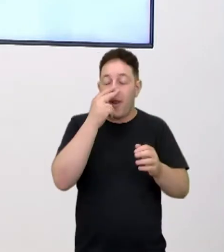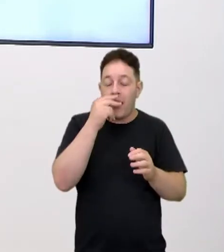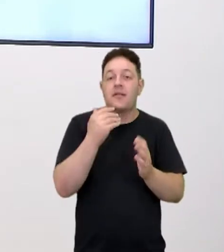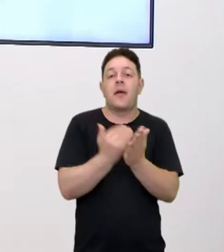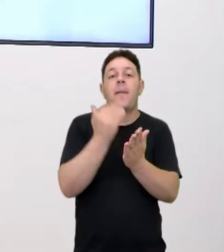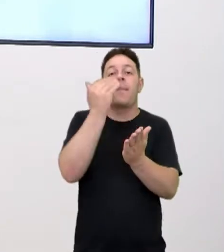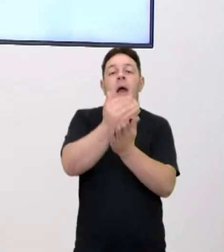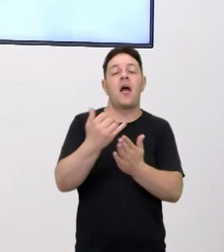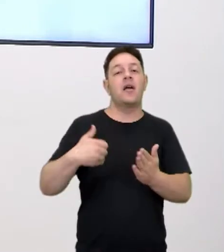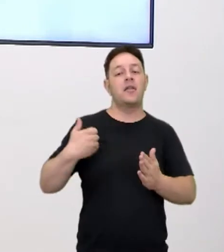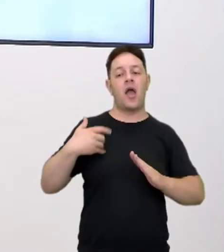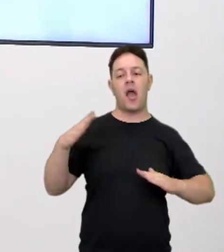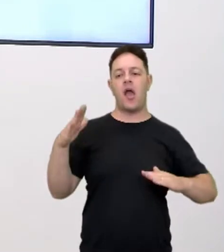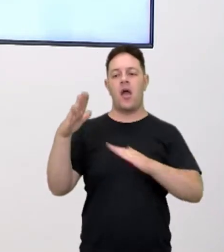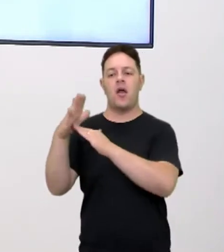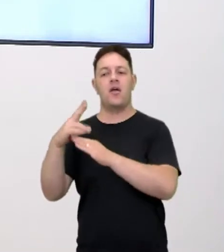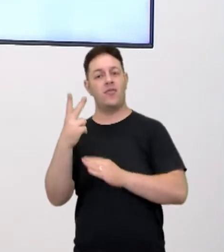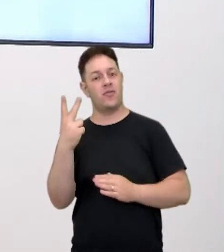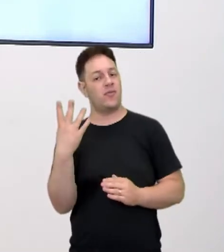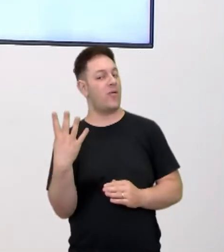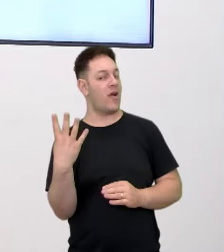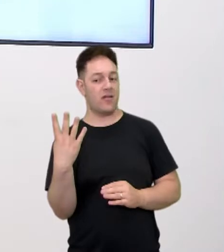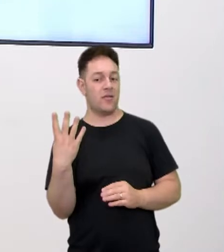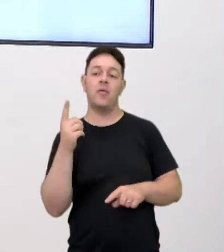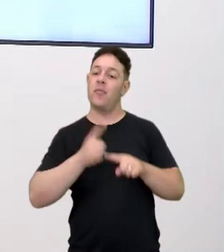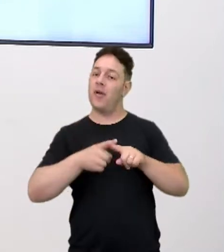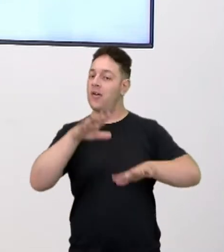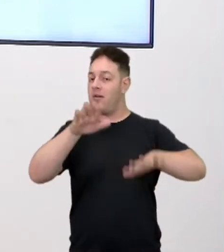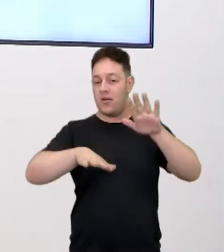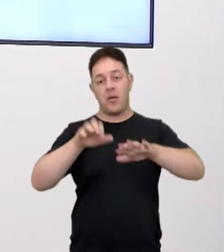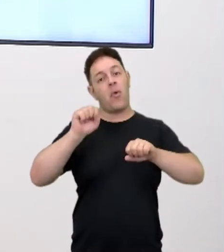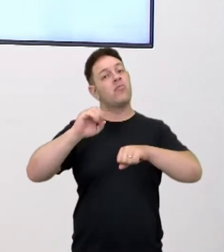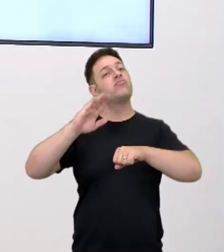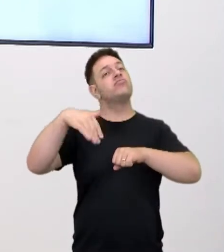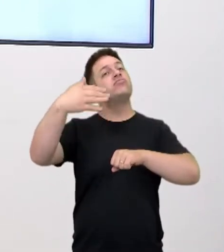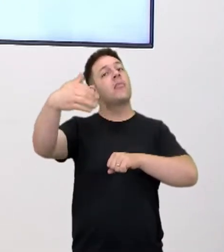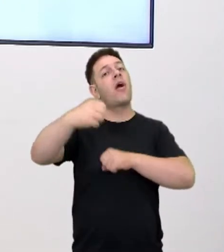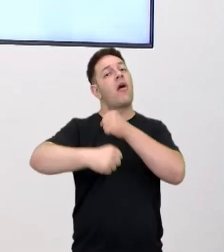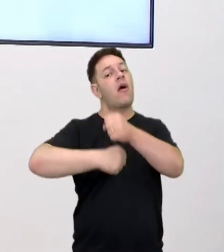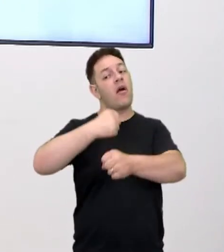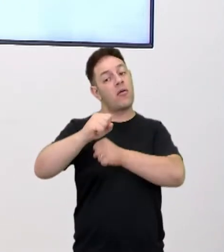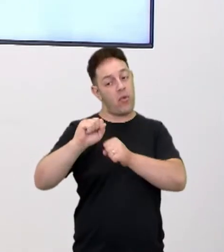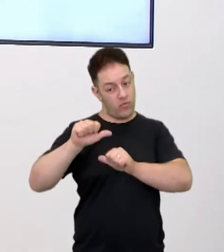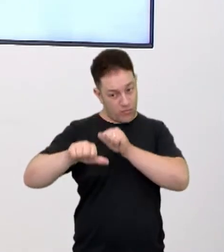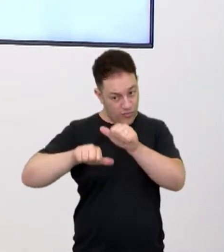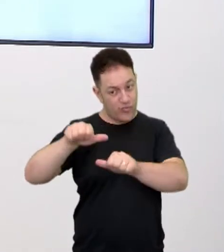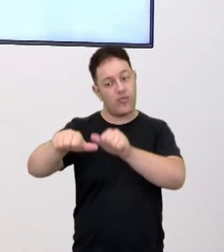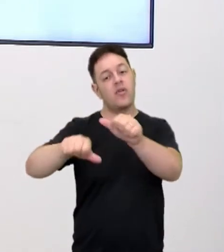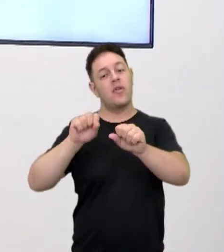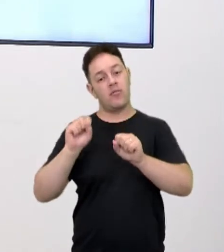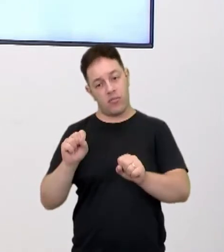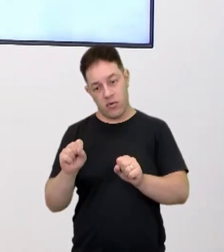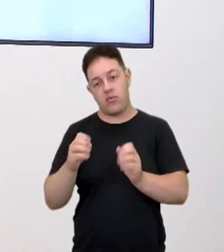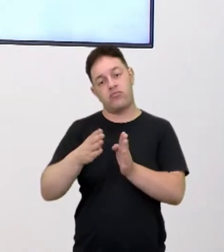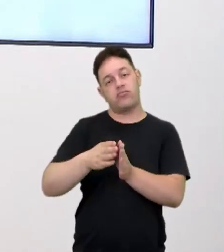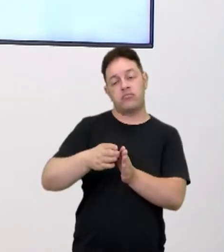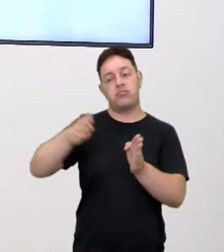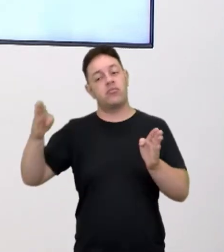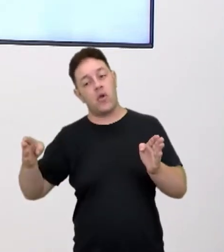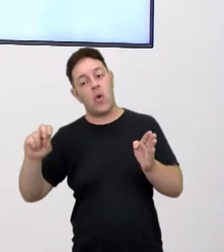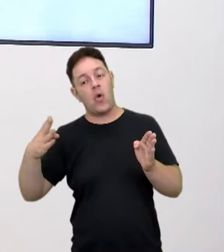os 20 e poucos anos. E é provável, né, que talvez daqui a algum tempo esses números também mudem, talvez expandindo